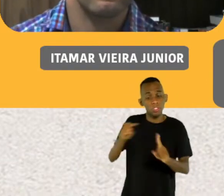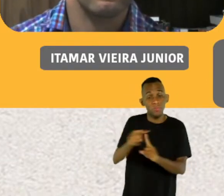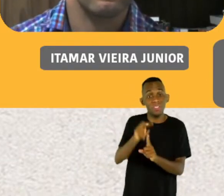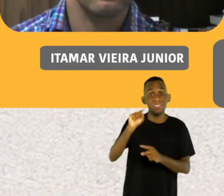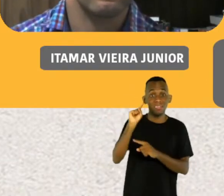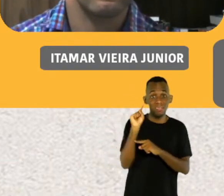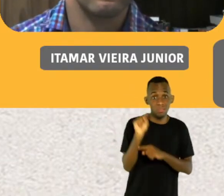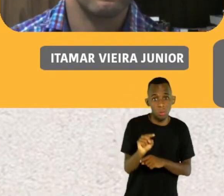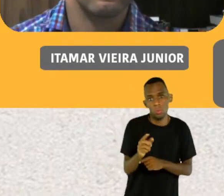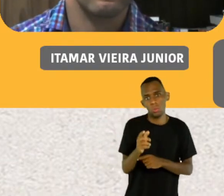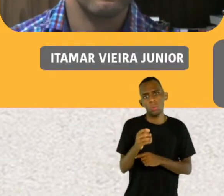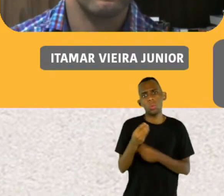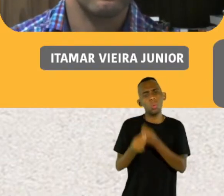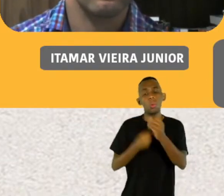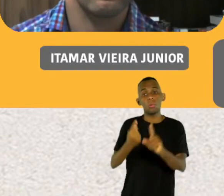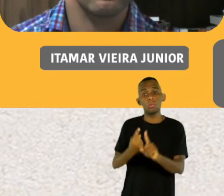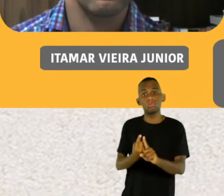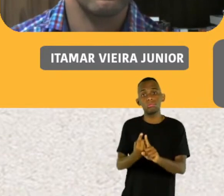se distanciam?